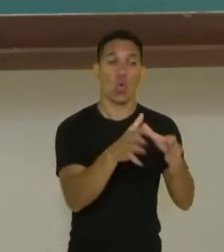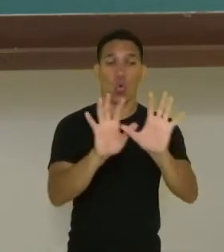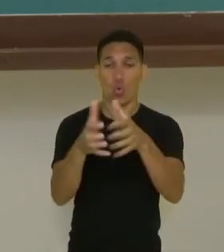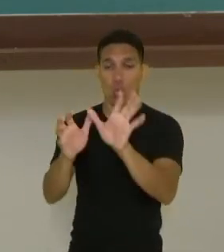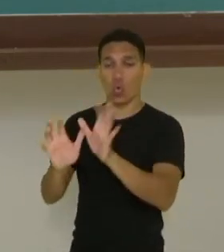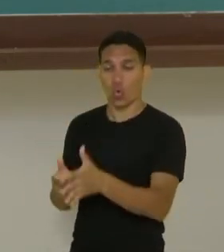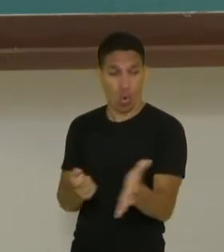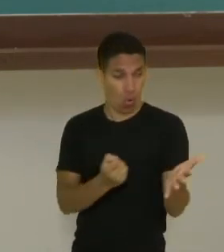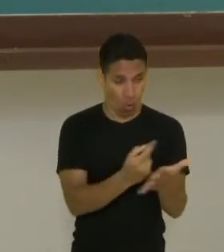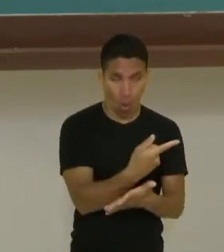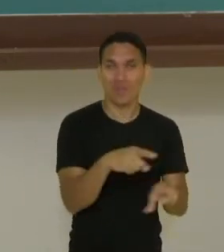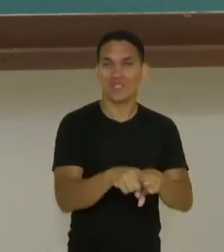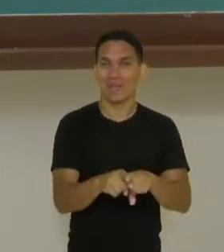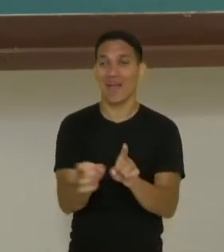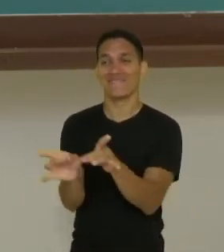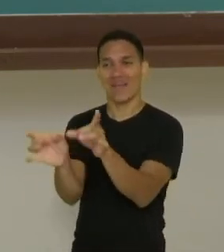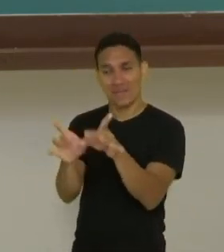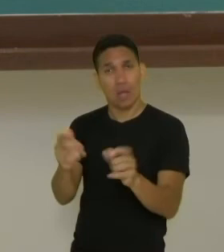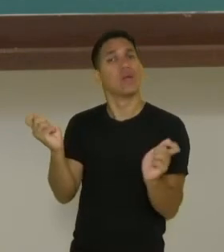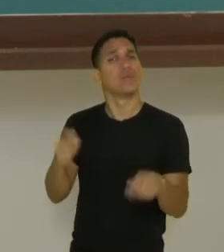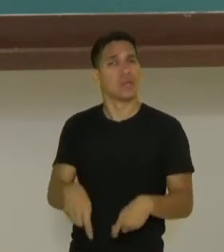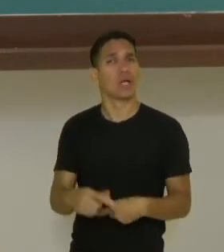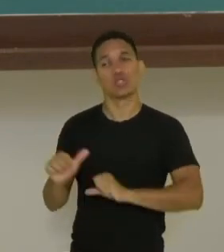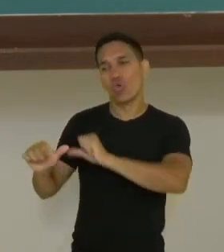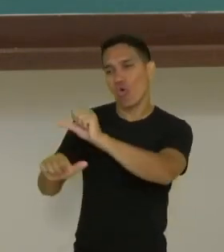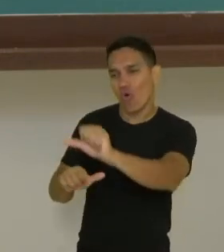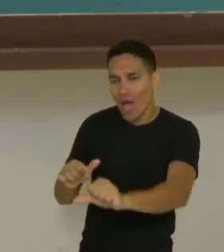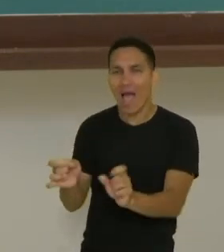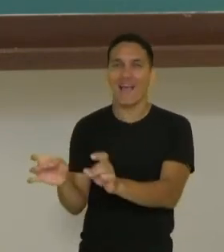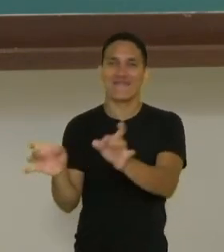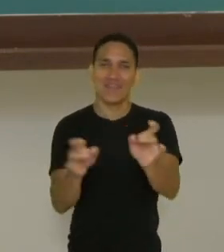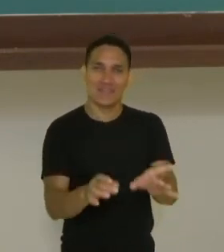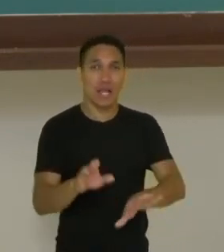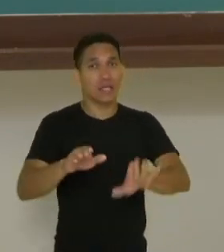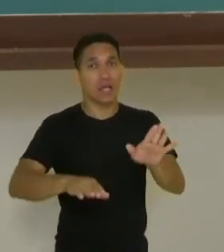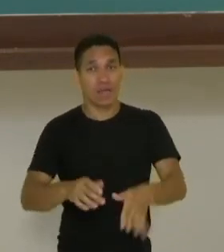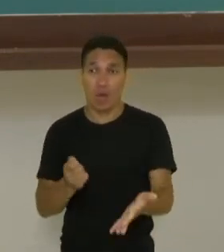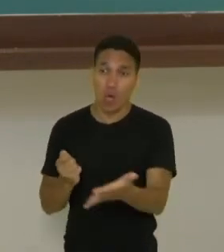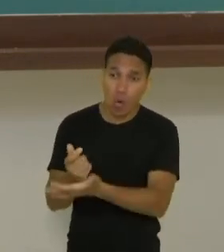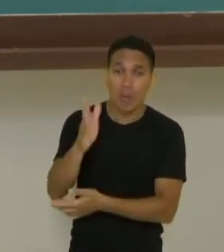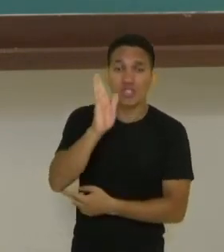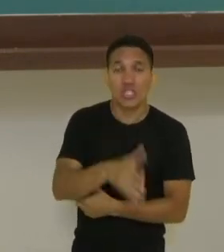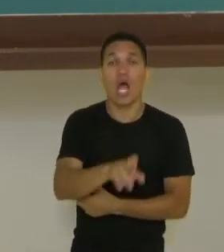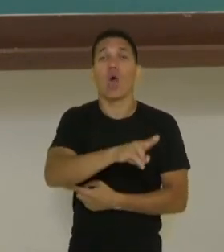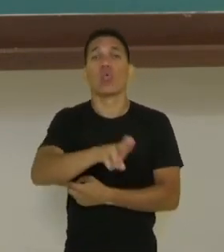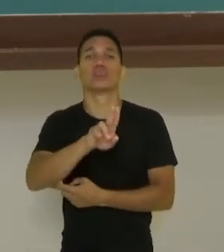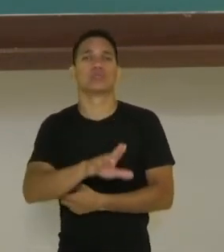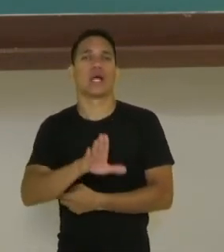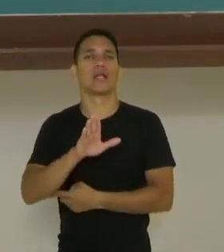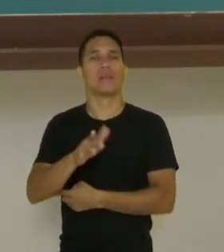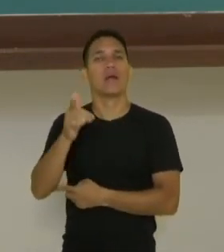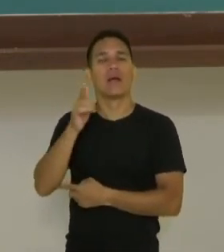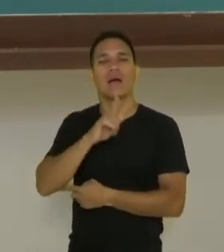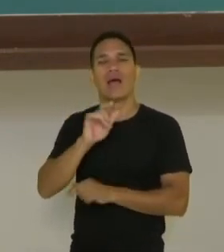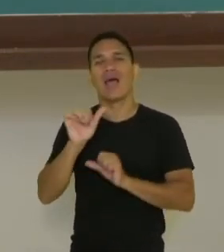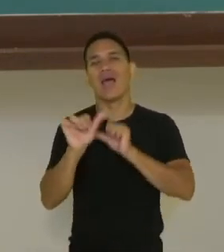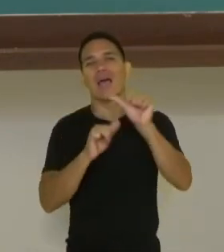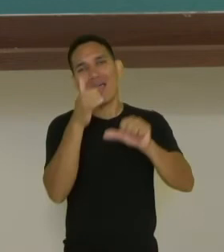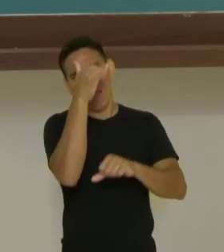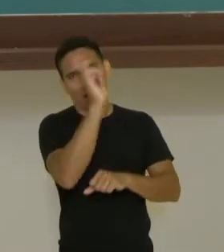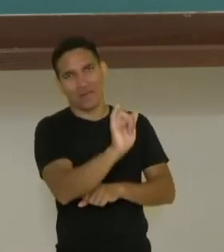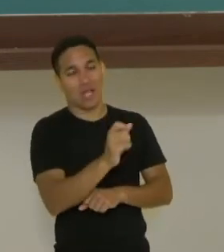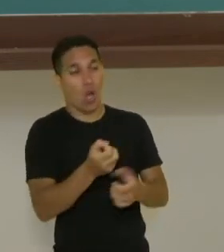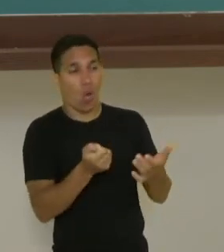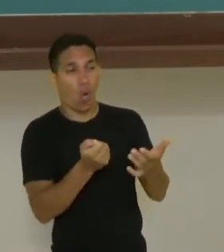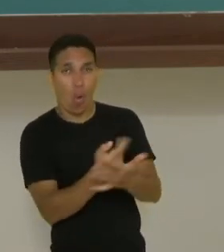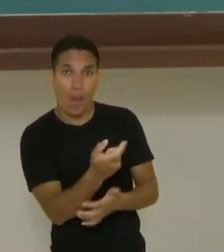você pode aí trocar, vender as suas coisas, de repente comprar alguma coisa que já foi usada, para ao invés de comprar tudo